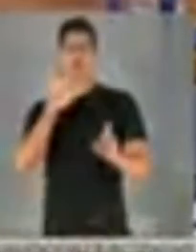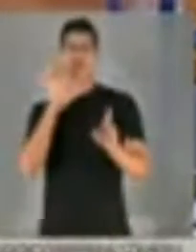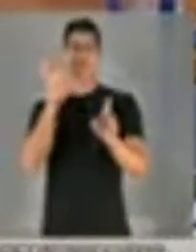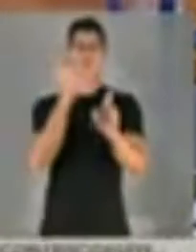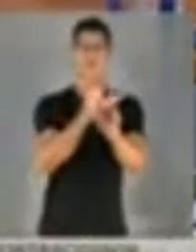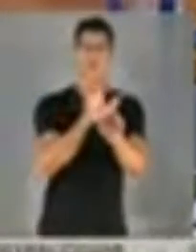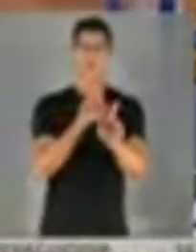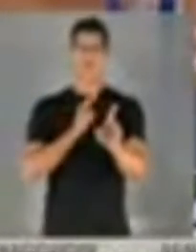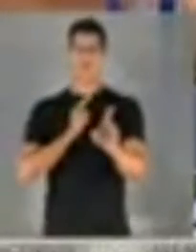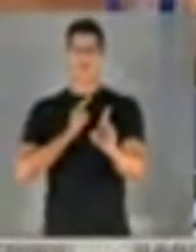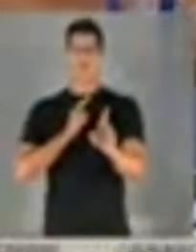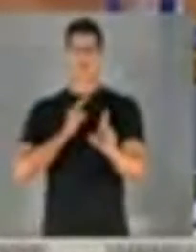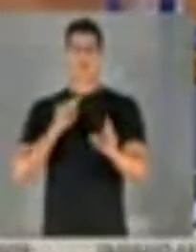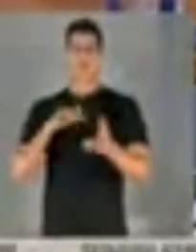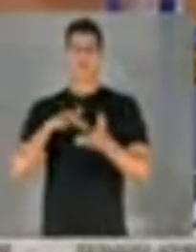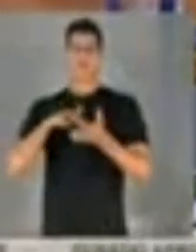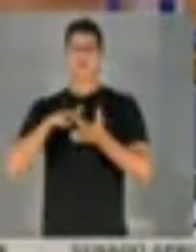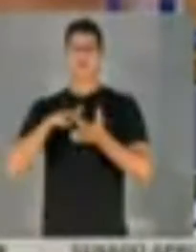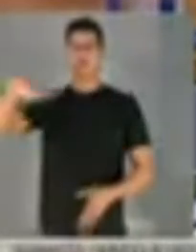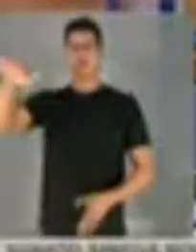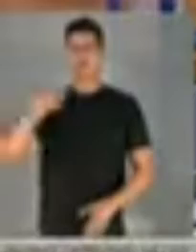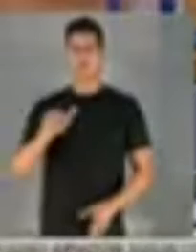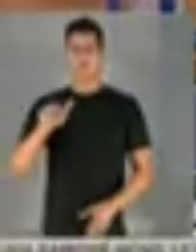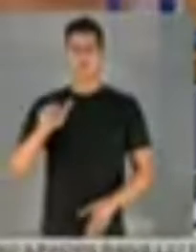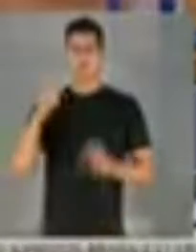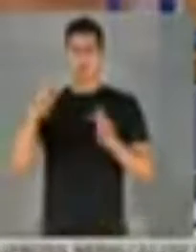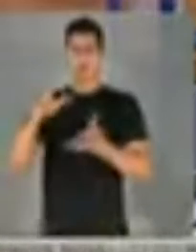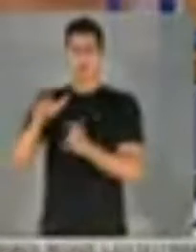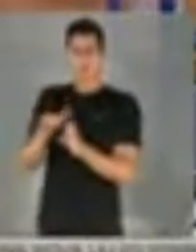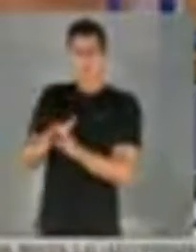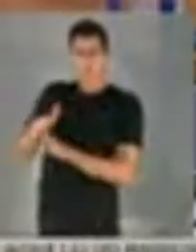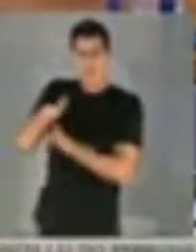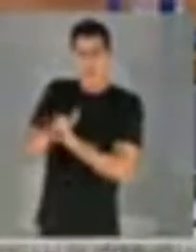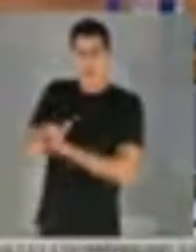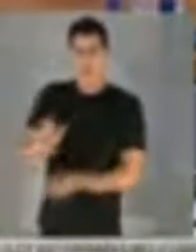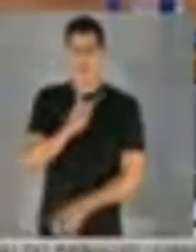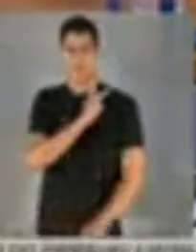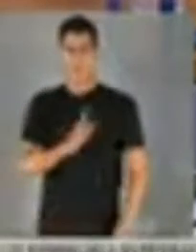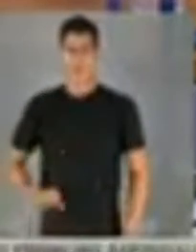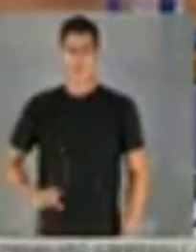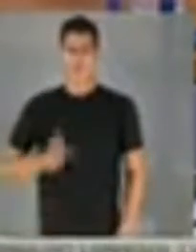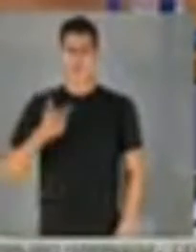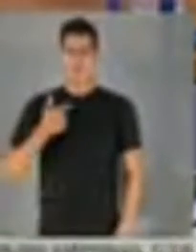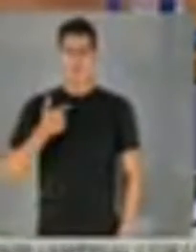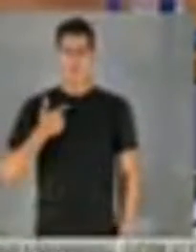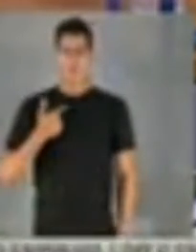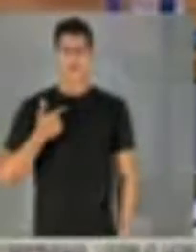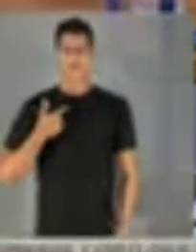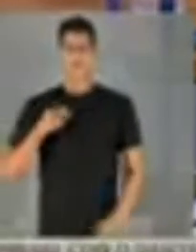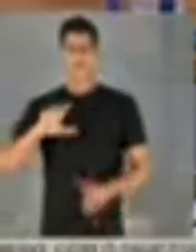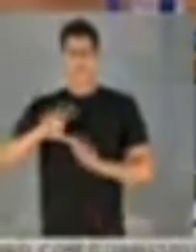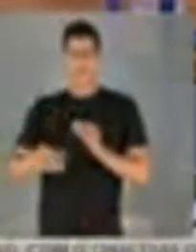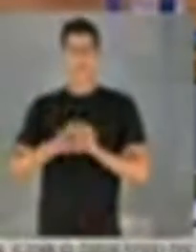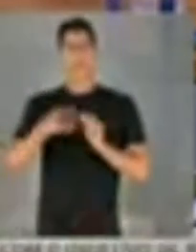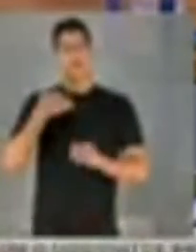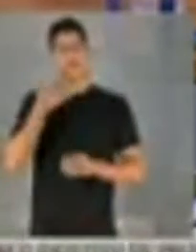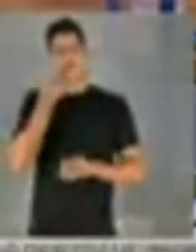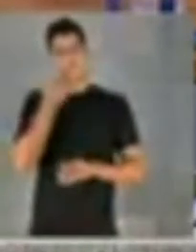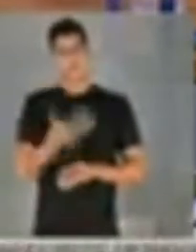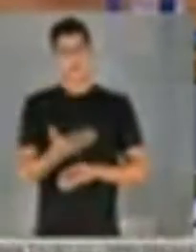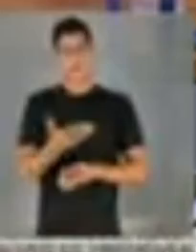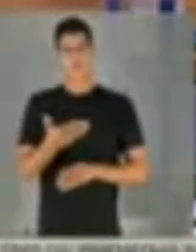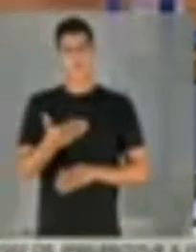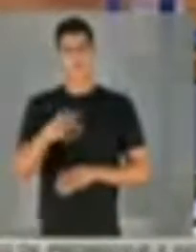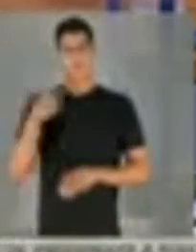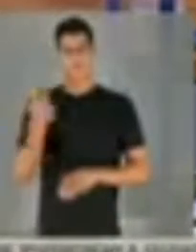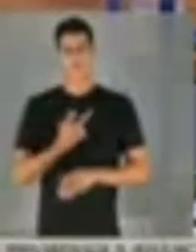influência ao ponto de ser chamado como um conselheiro do presidente. Então, estou reiterando aqui o apelo para